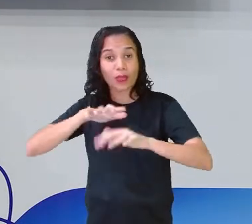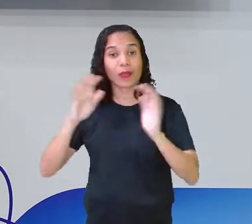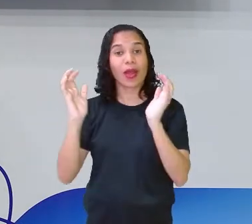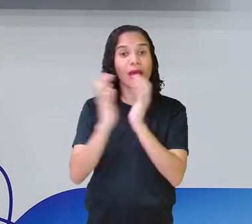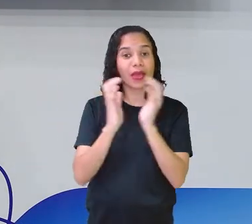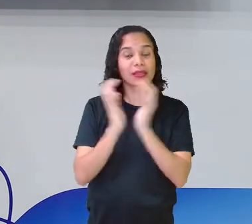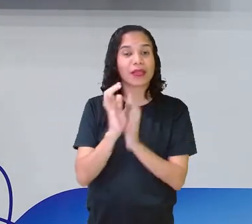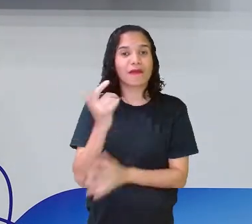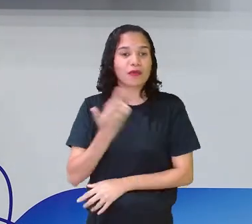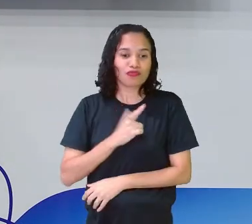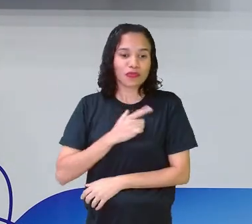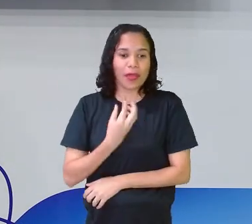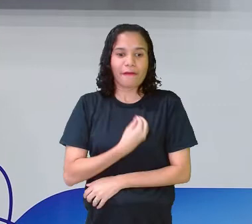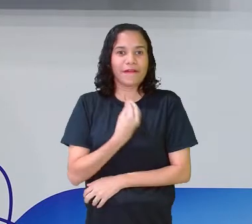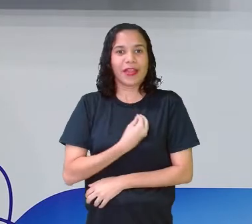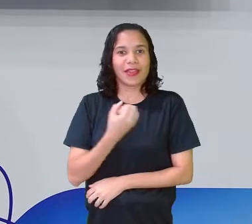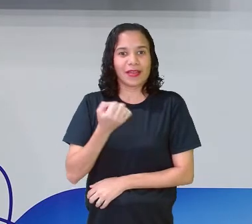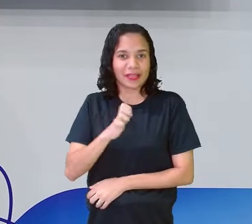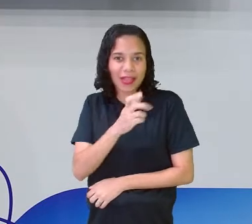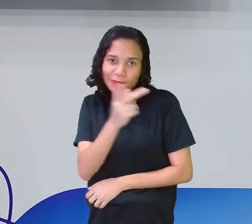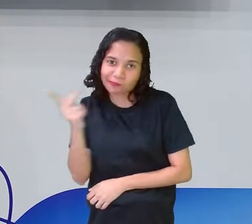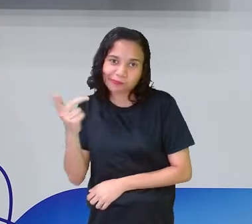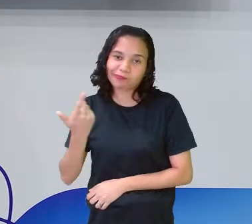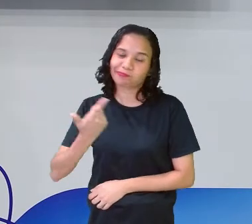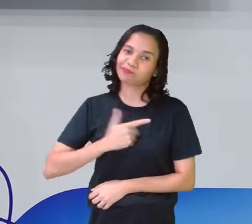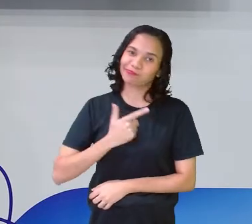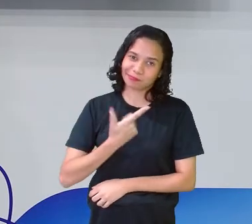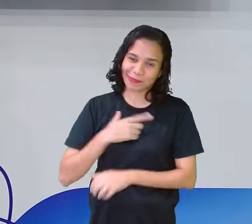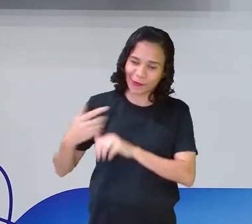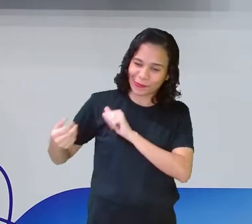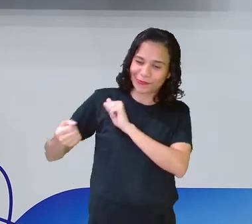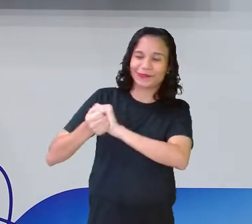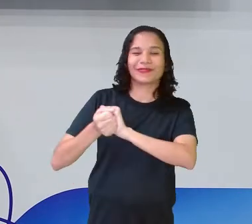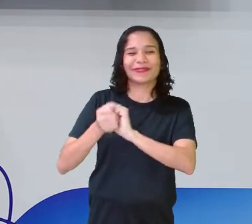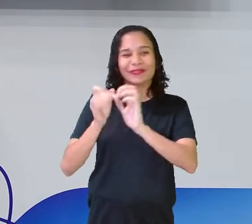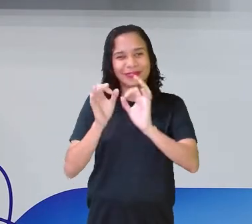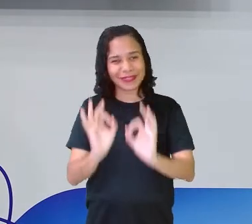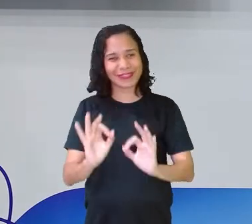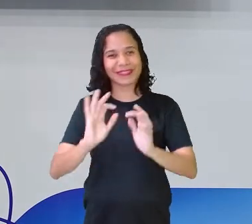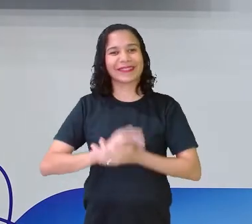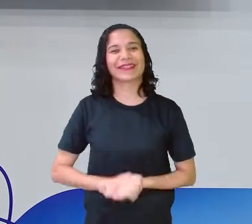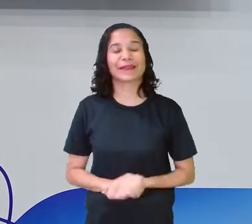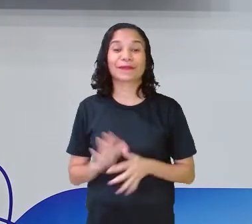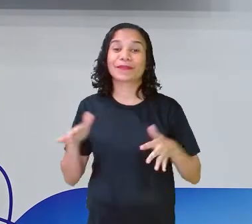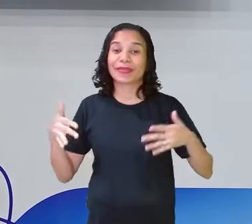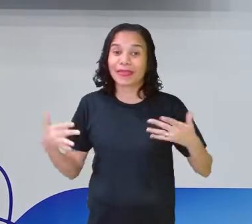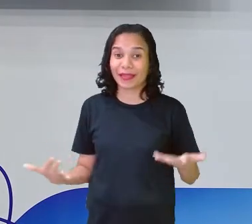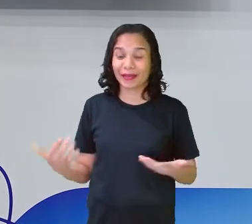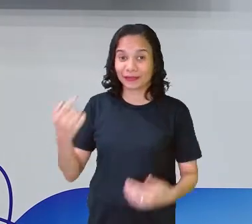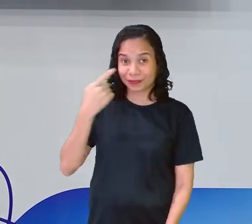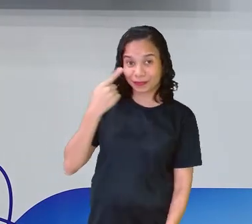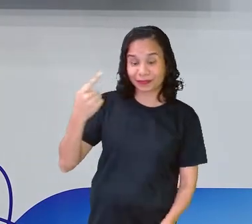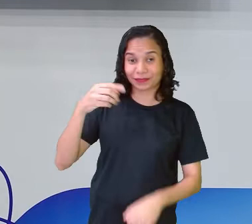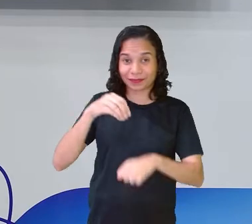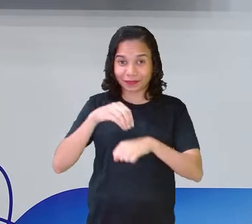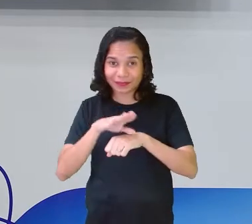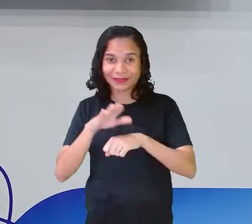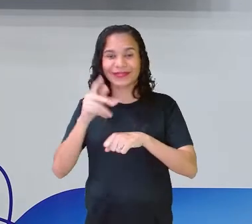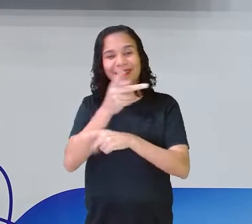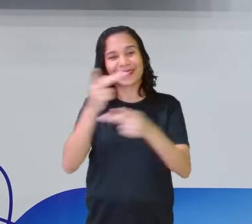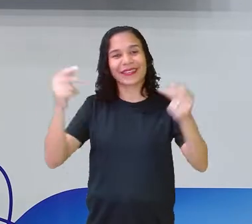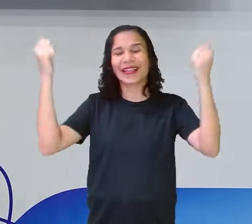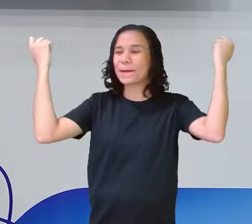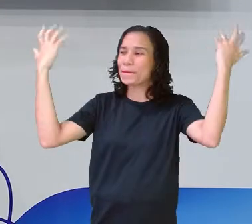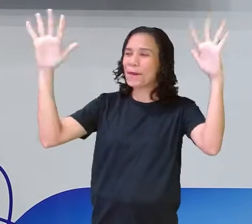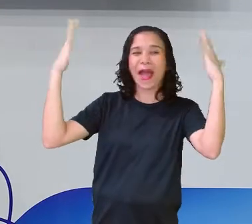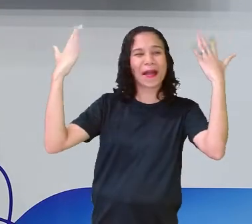não funciona se vocês não estiverem juntos, tá? Junto com a gente. Então, fica aí os